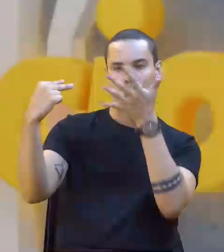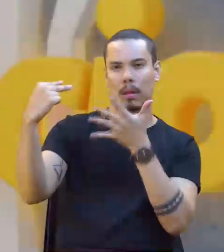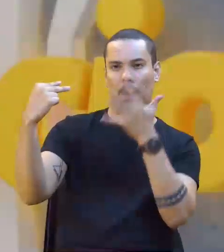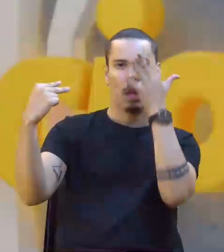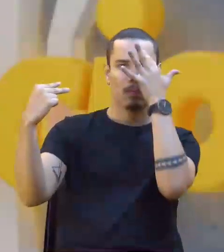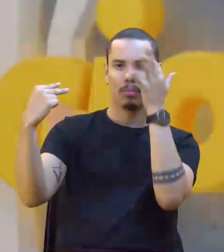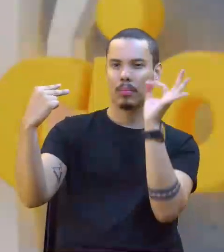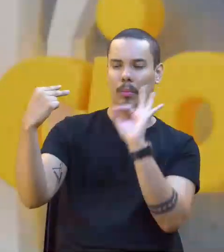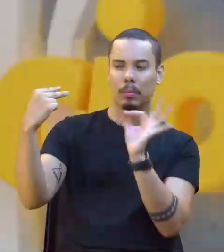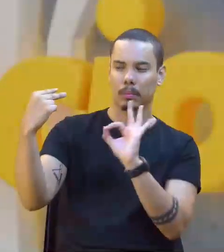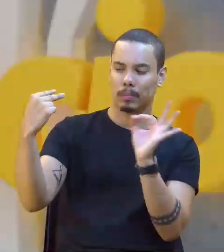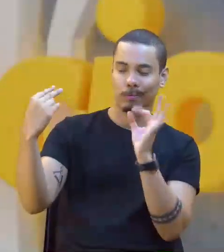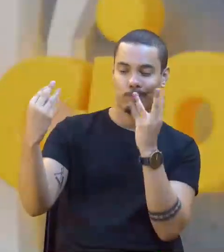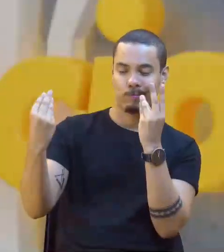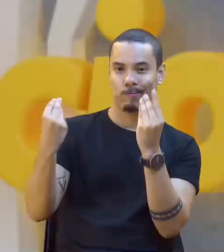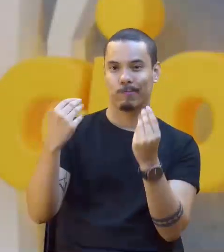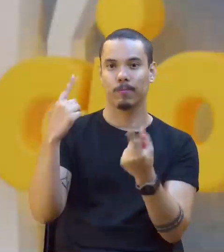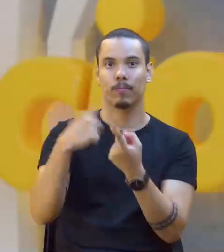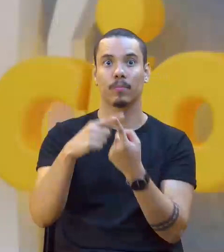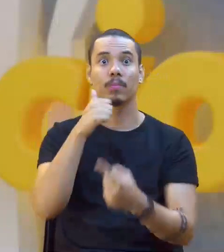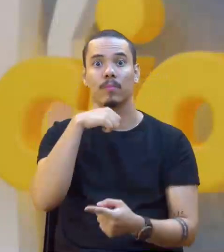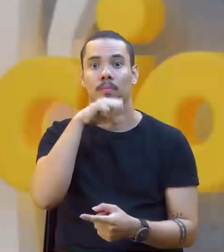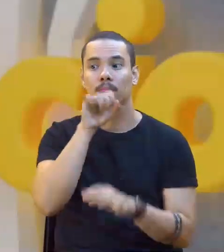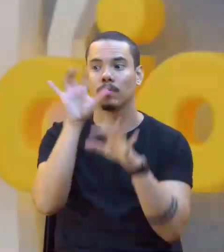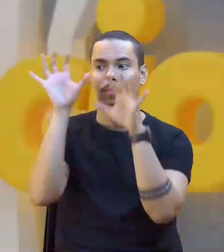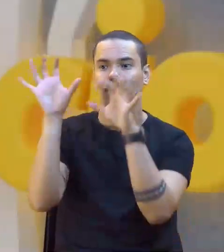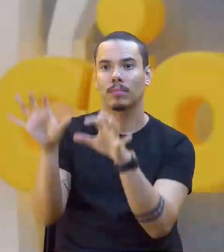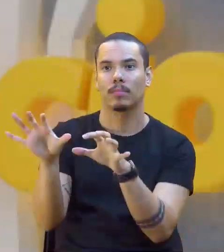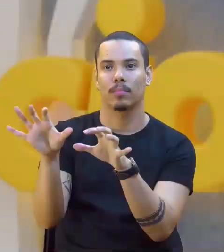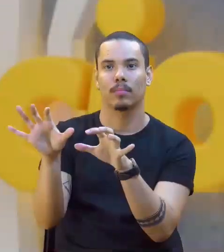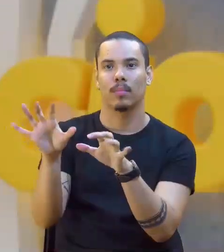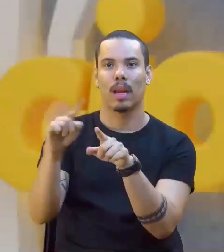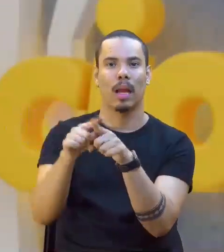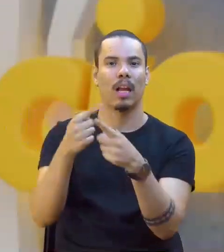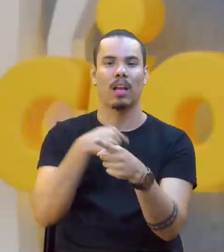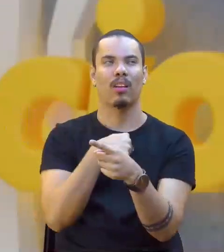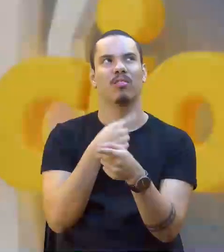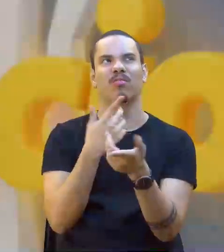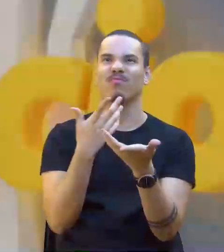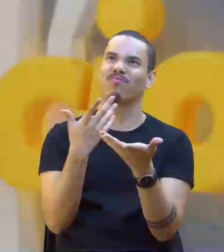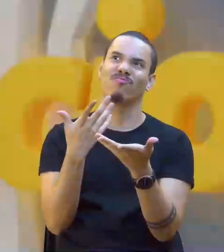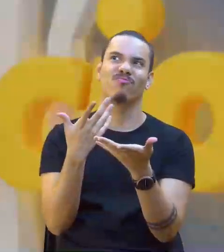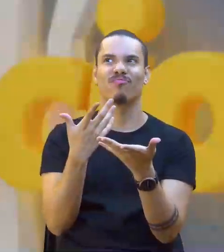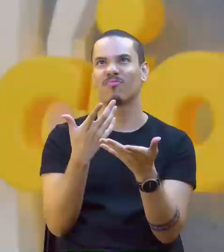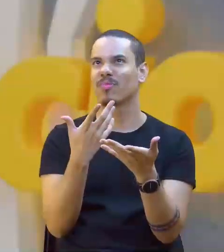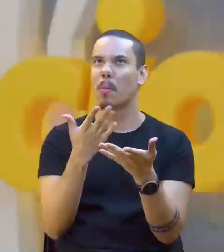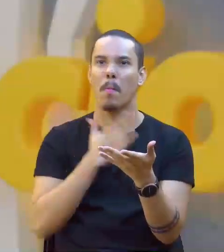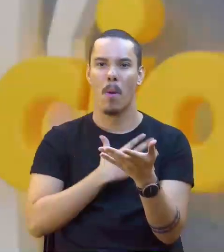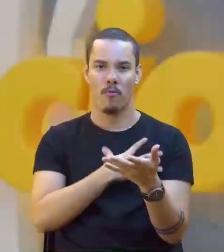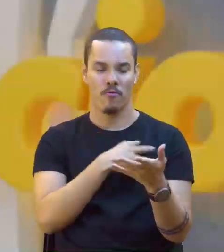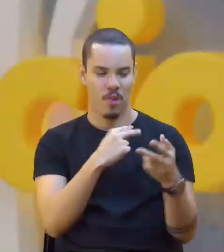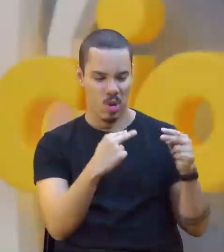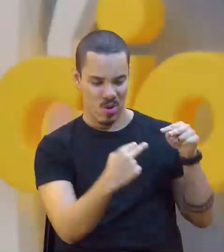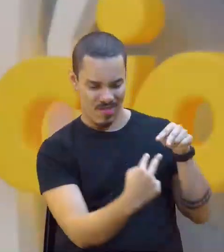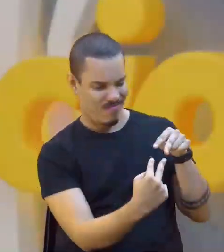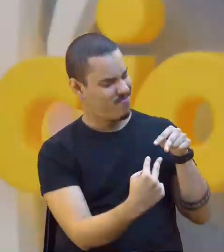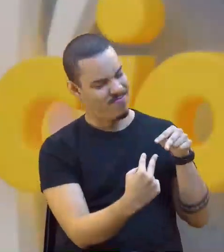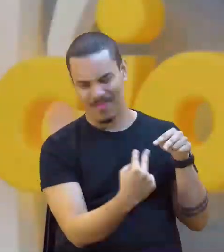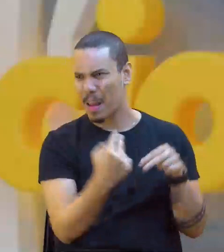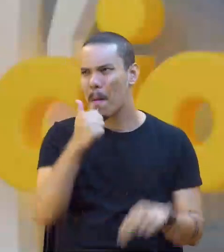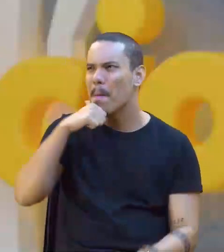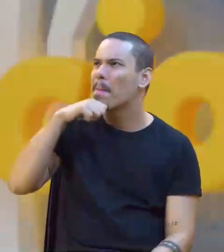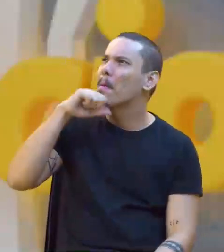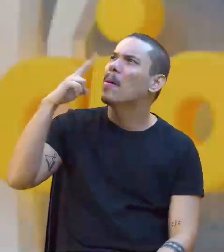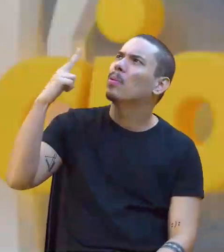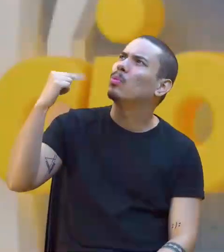ela foi socializada assim, que eu não vou ter a capacidade de olhar no olho do meu filho. Não é porque minha mãe nunca me disse um eu